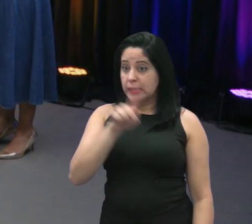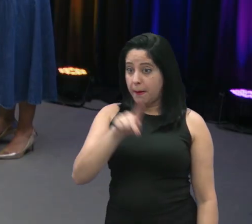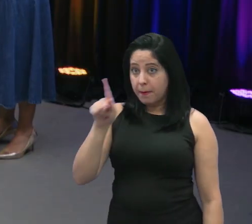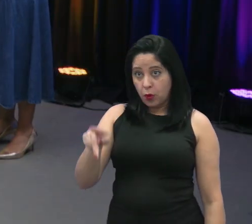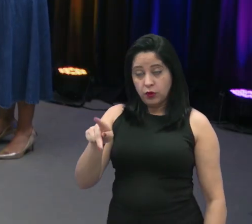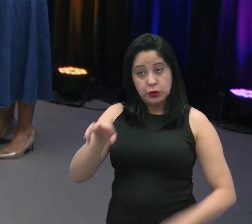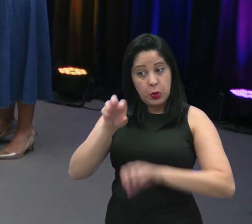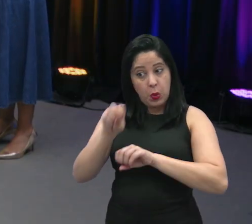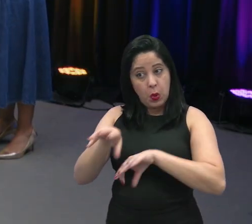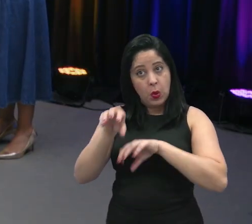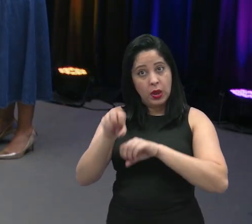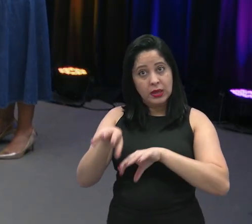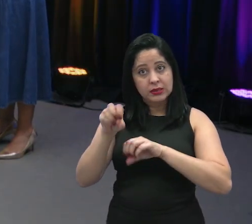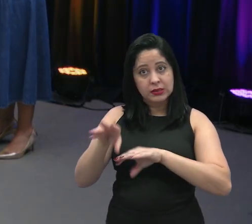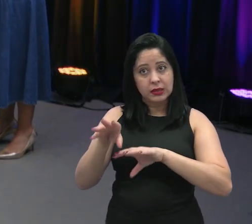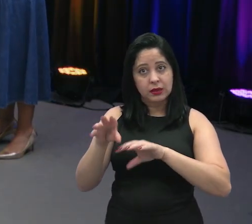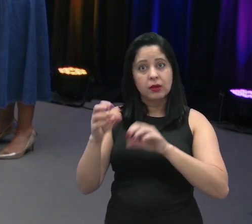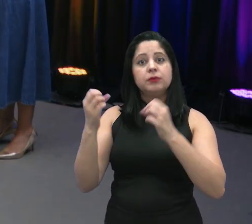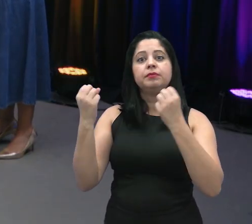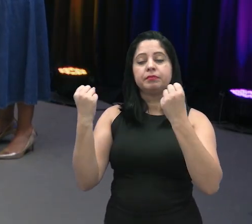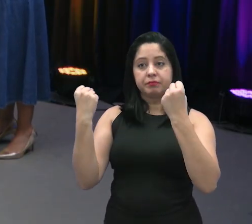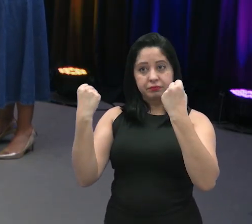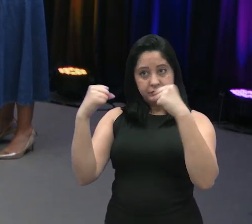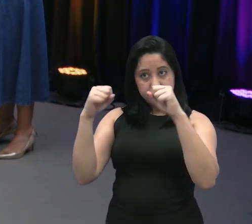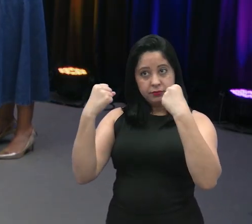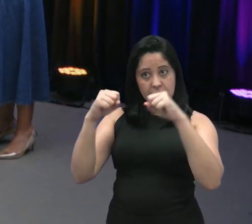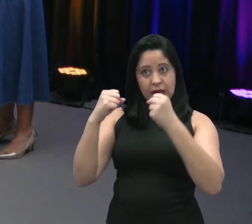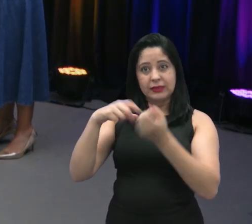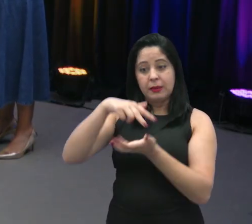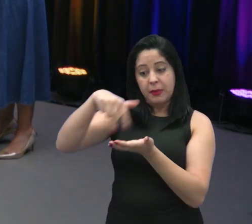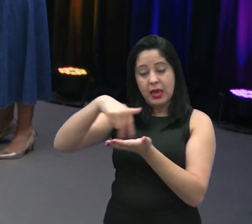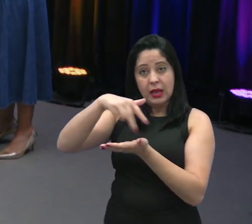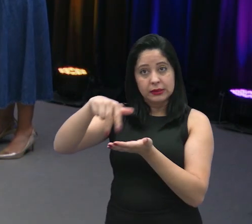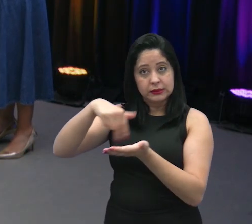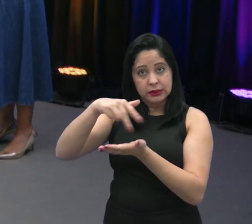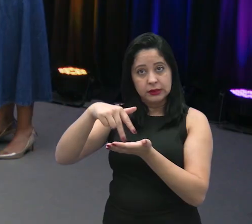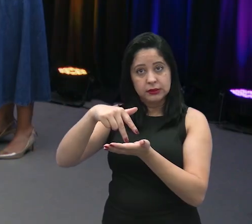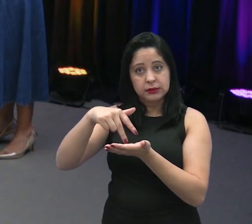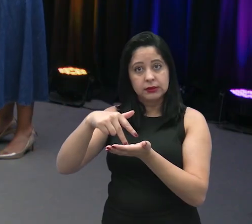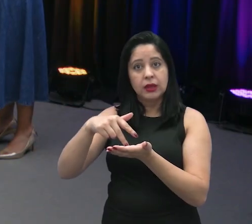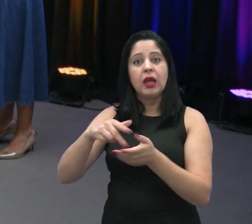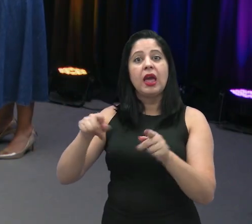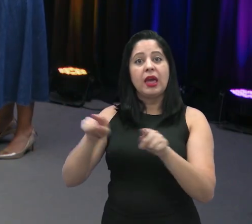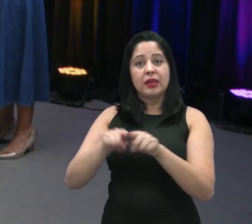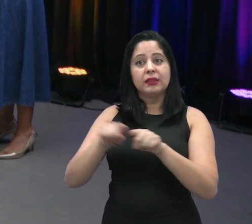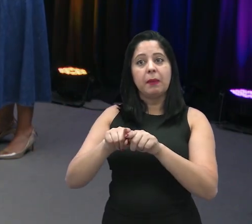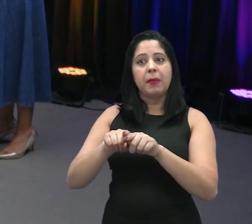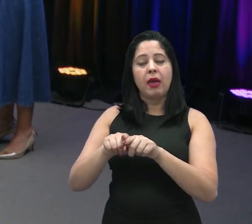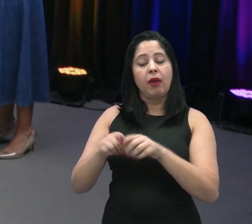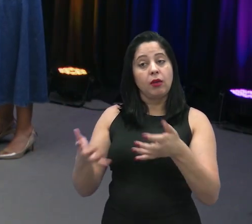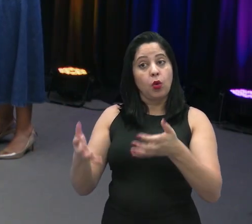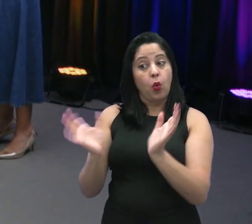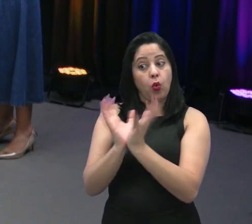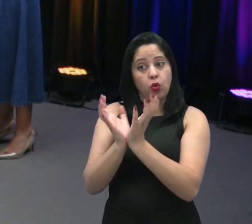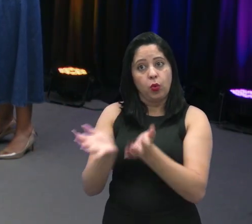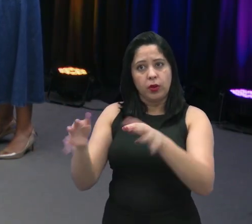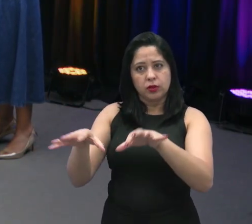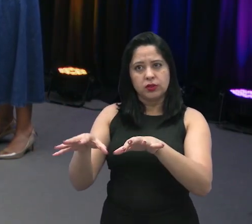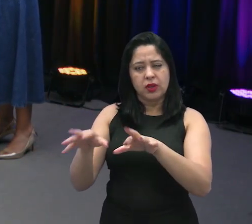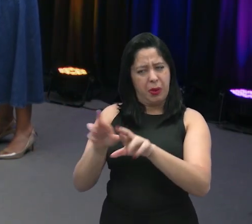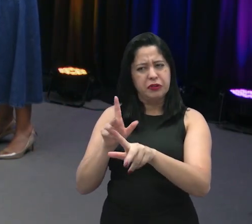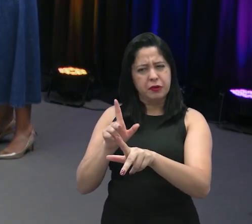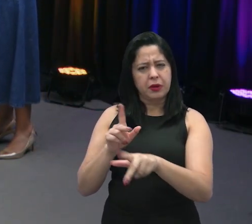você ministra aulas, né, em academias, né, de danças urbanas e também, né, hoje com a inclusão social.